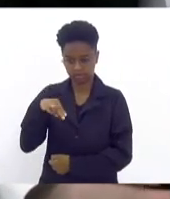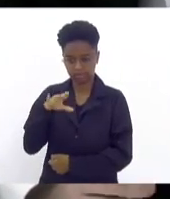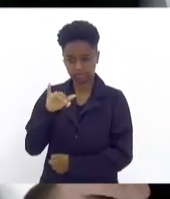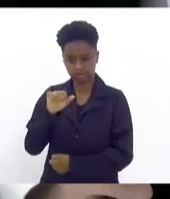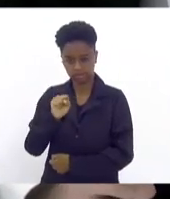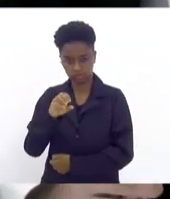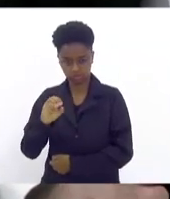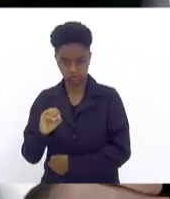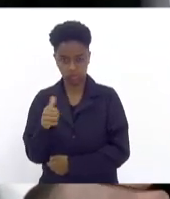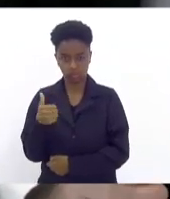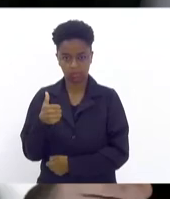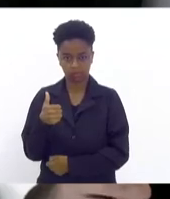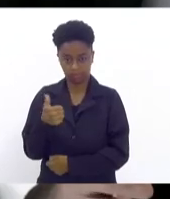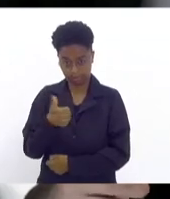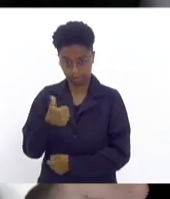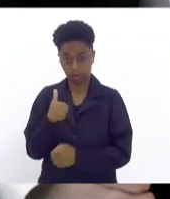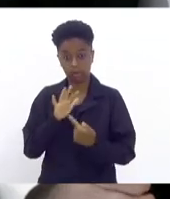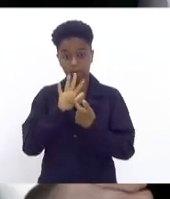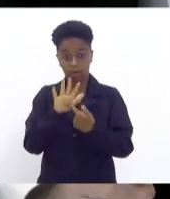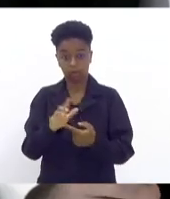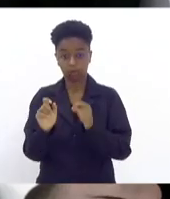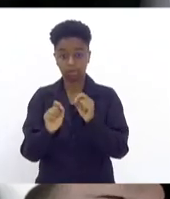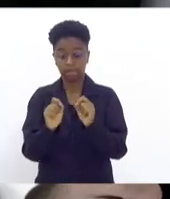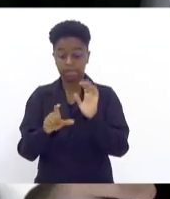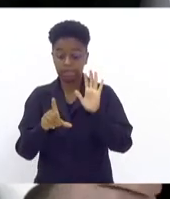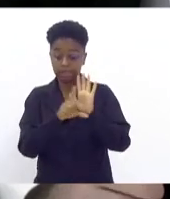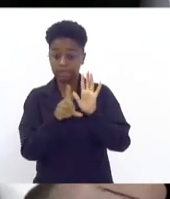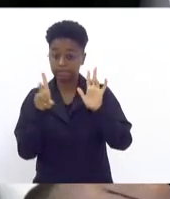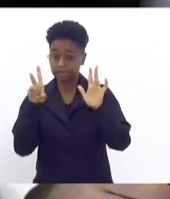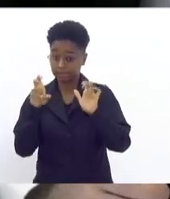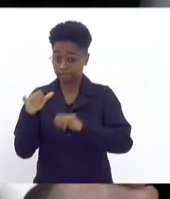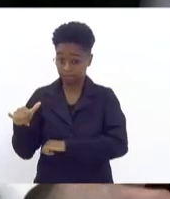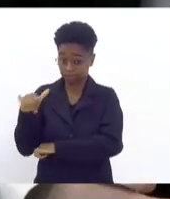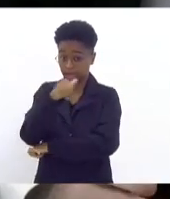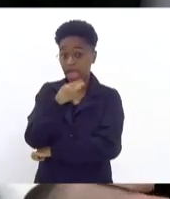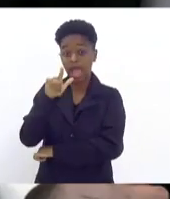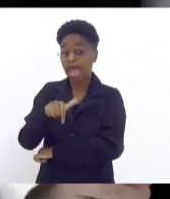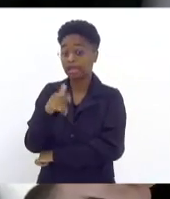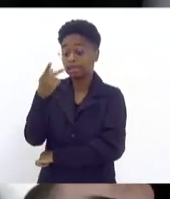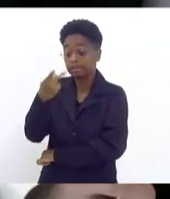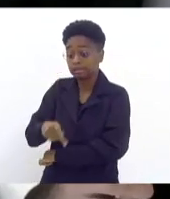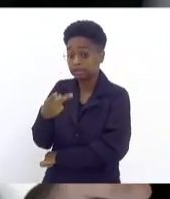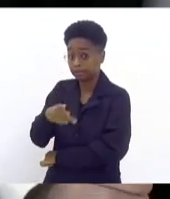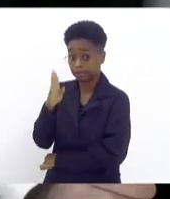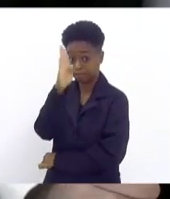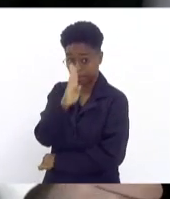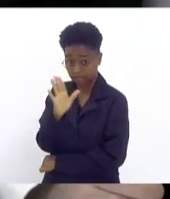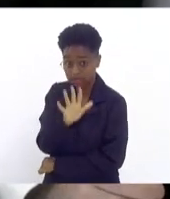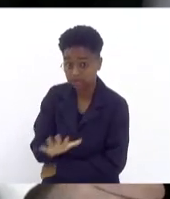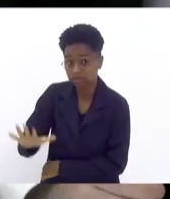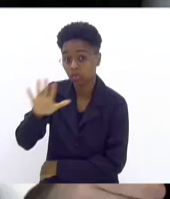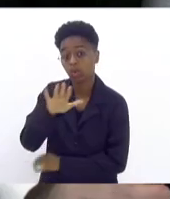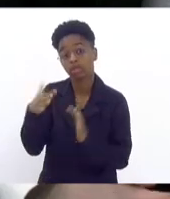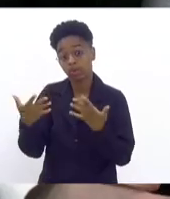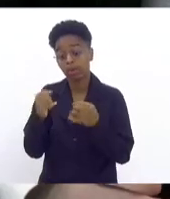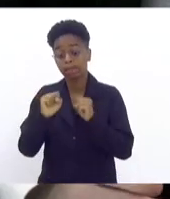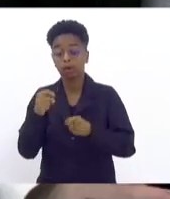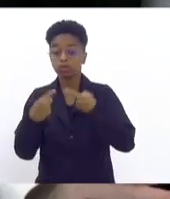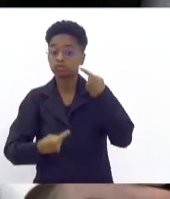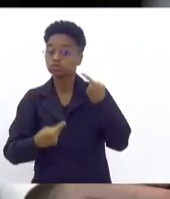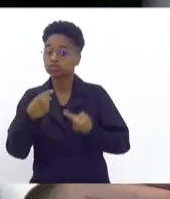estabelece que a competência para legislar sobre o direito aeronáutico é da União. E aí poderia haver uma discussão